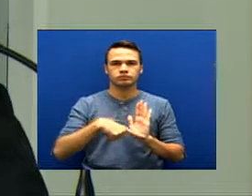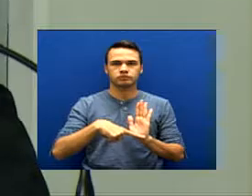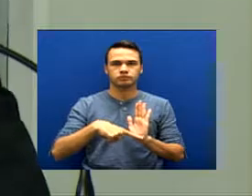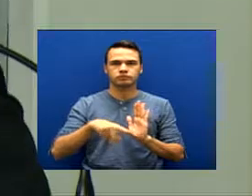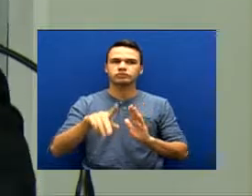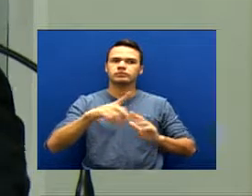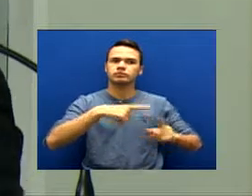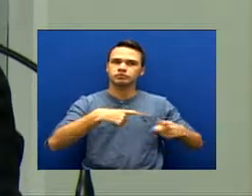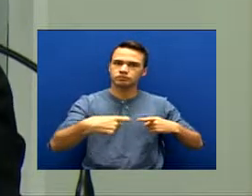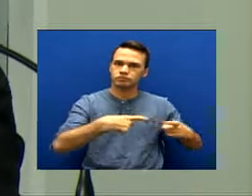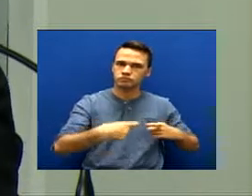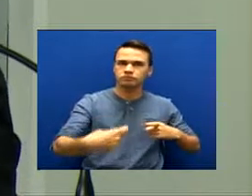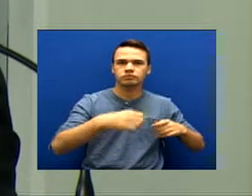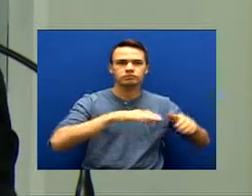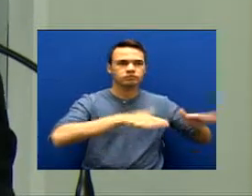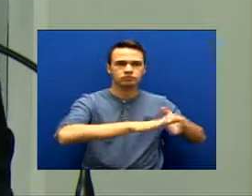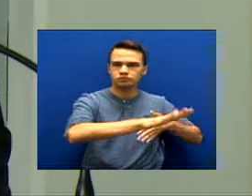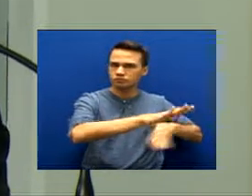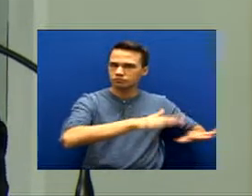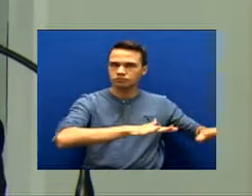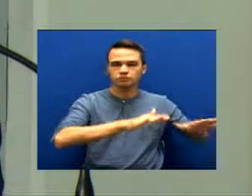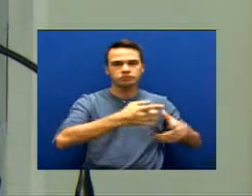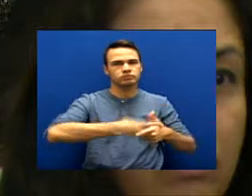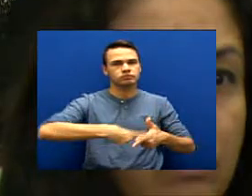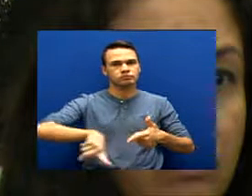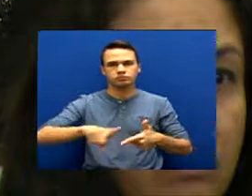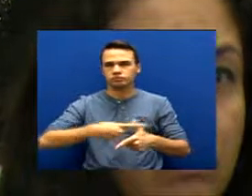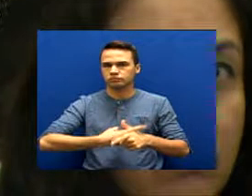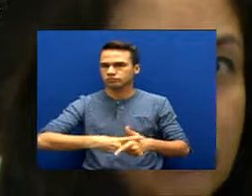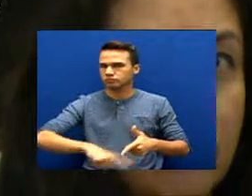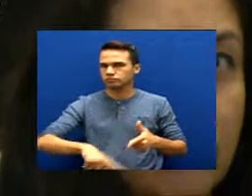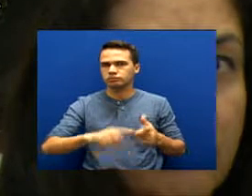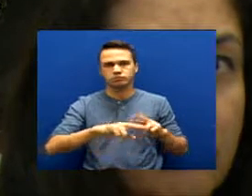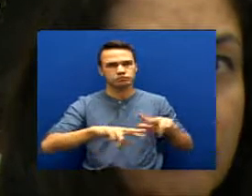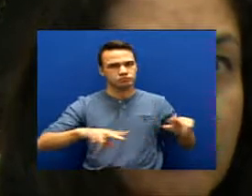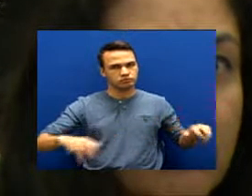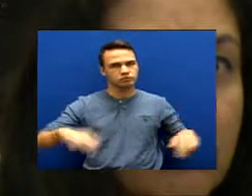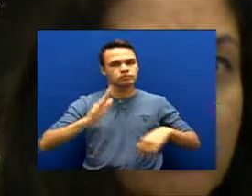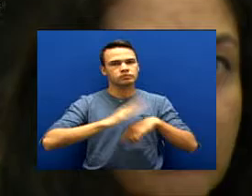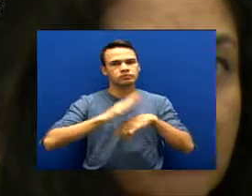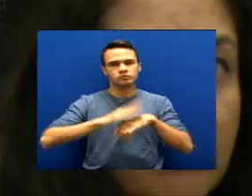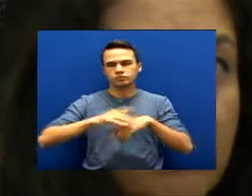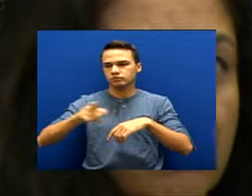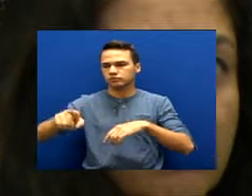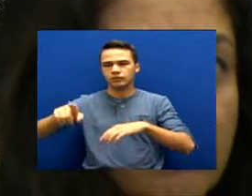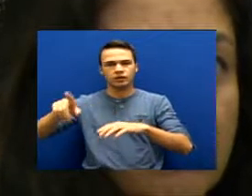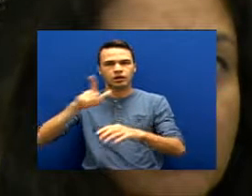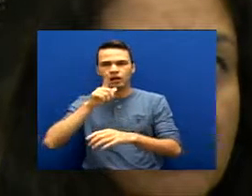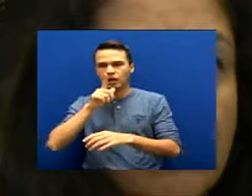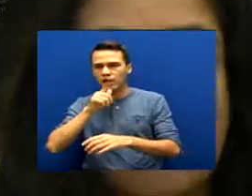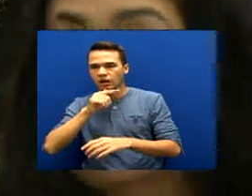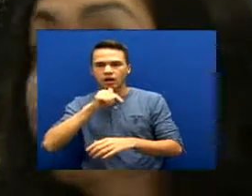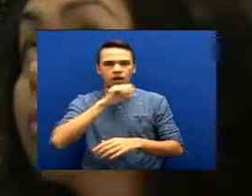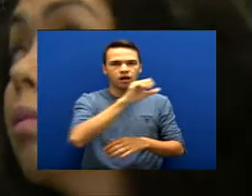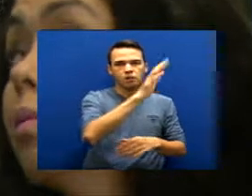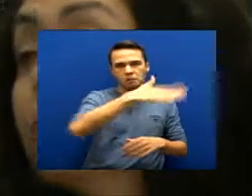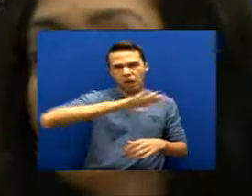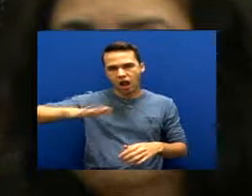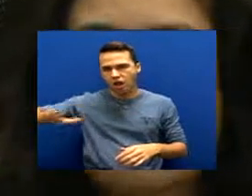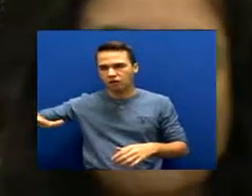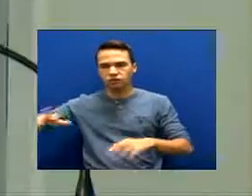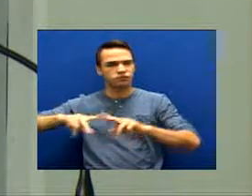Altíssimo. Deus está no meio dela, jamais será abalada. Deus a ajudará desde antemanhã. Brandam